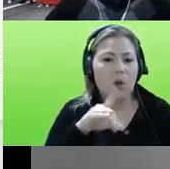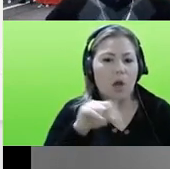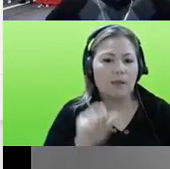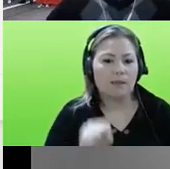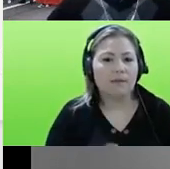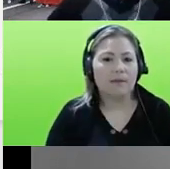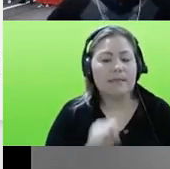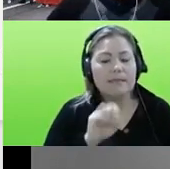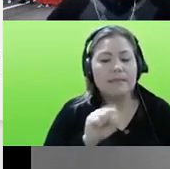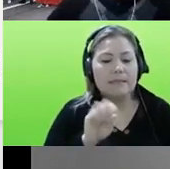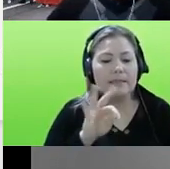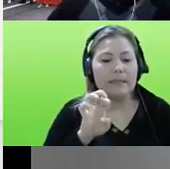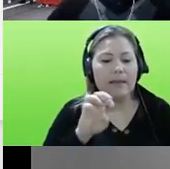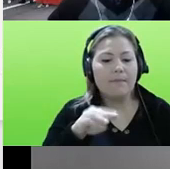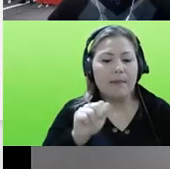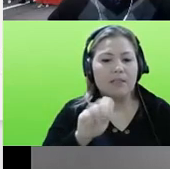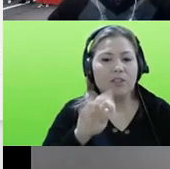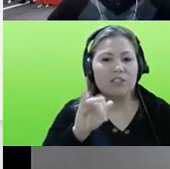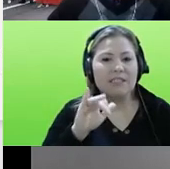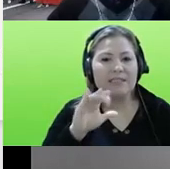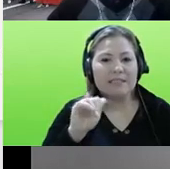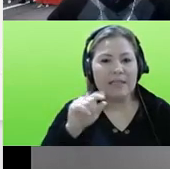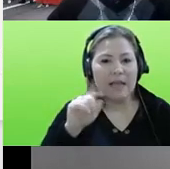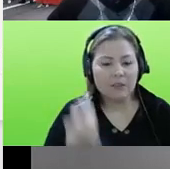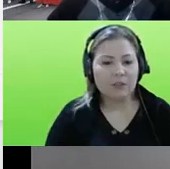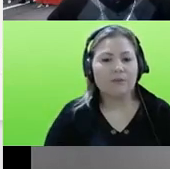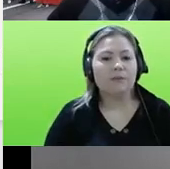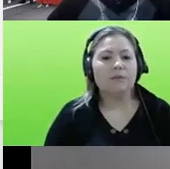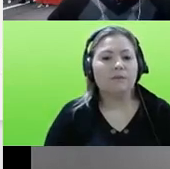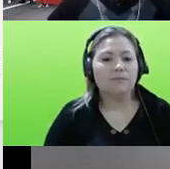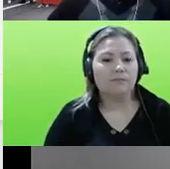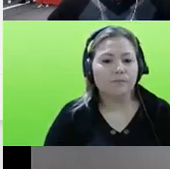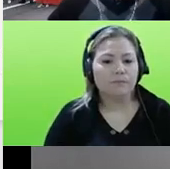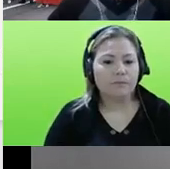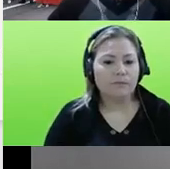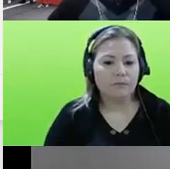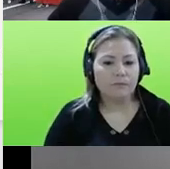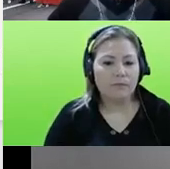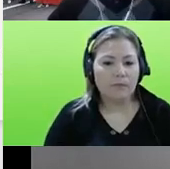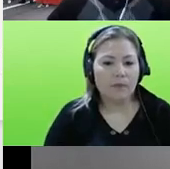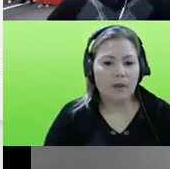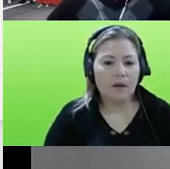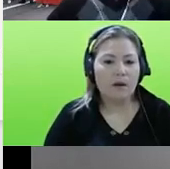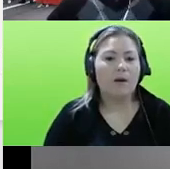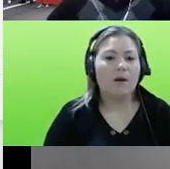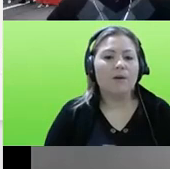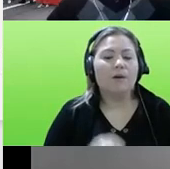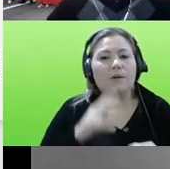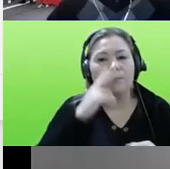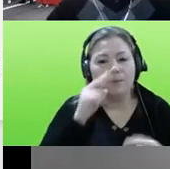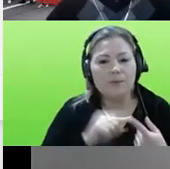sistematicidade, né? No sentido weberiano, de a diferenciação subsistêmica